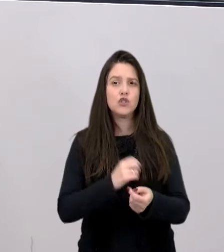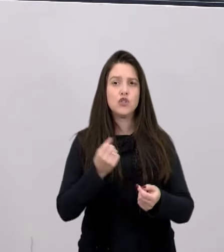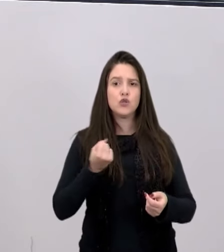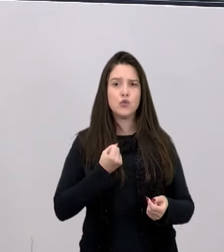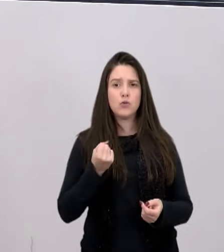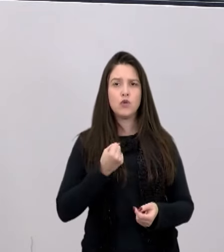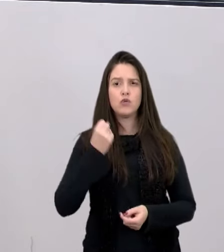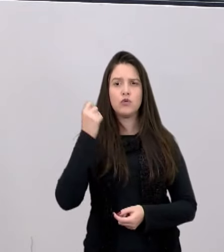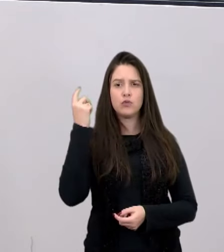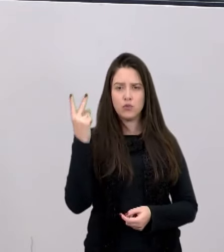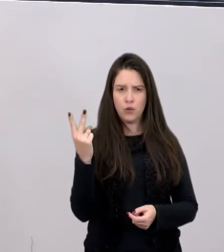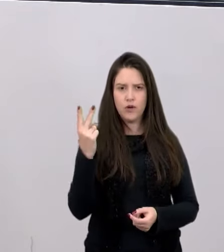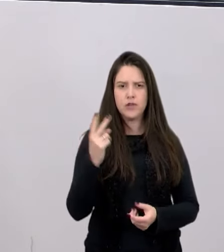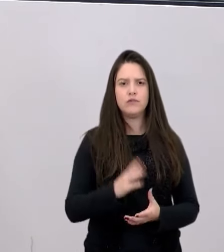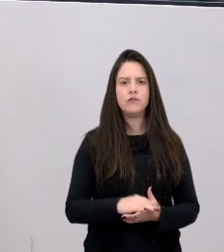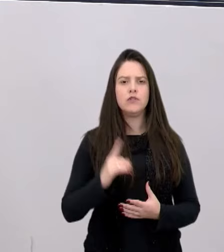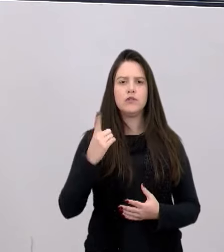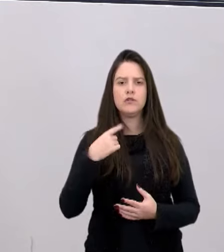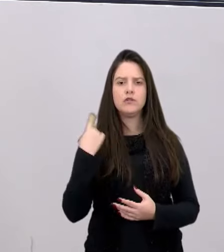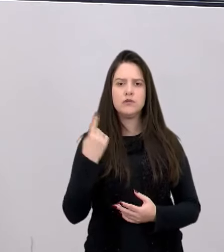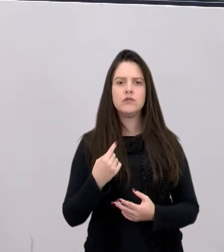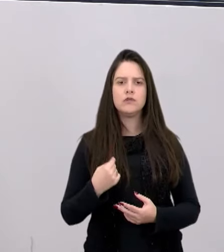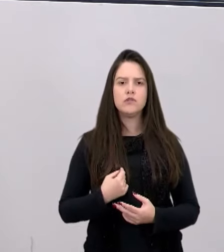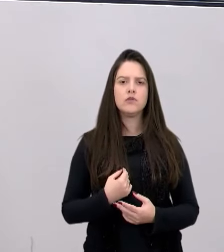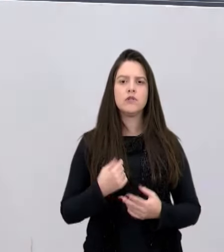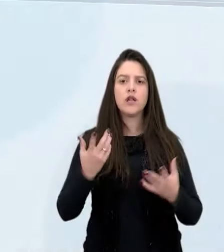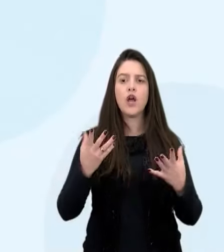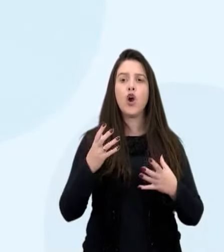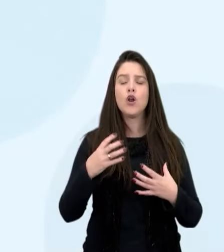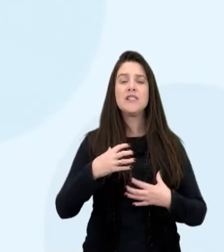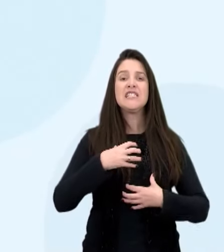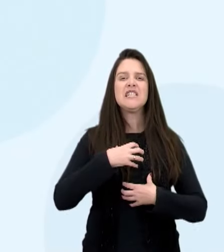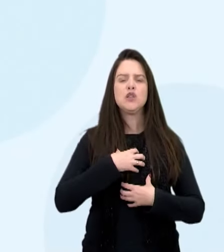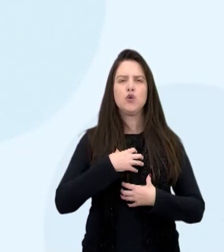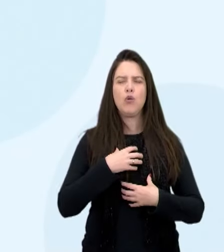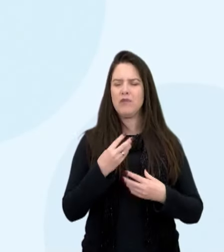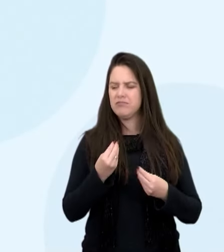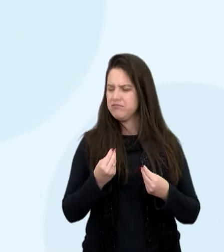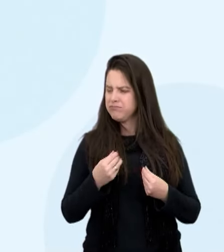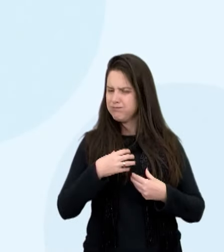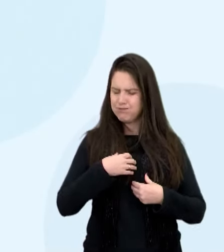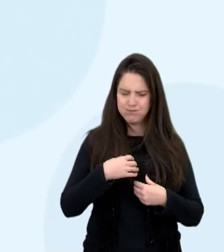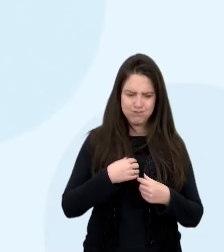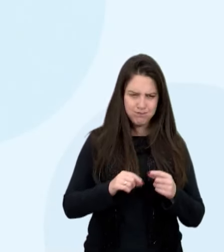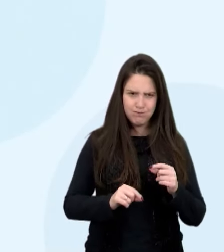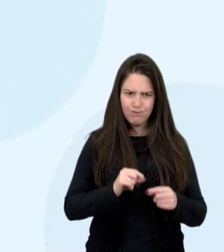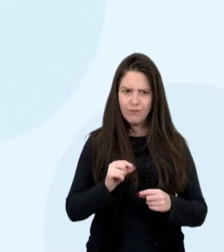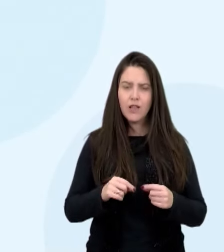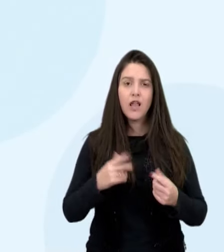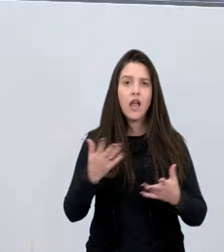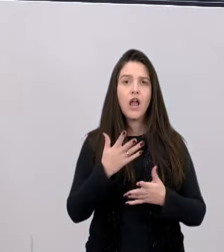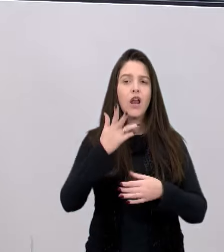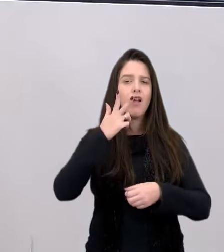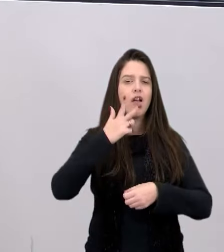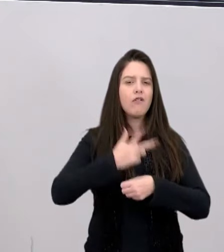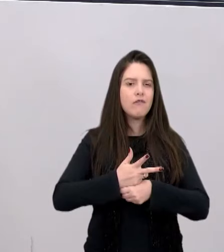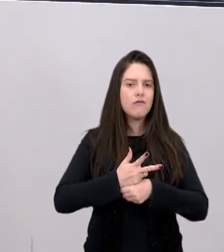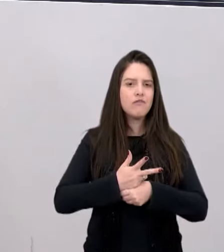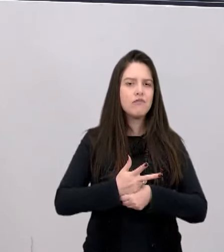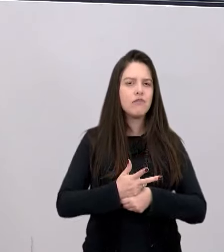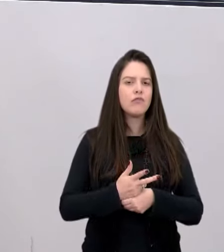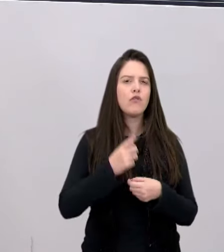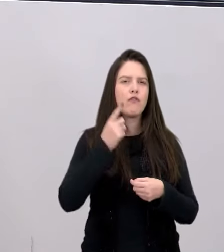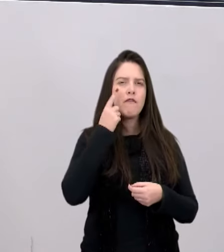2. E aí, vamos agora para os sintomas, né? Então a gente vai ver a terceira parte do vídeo, onde a gente vai